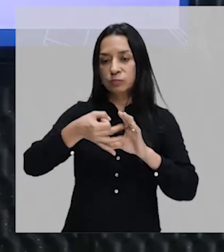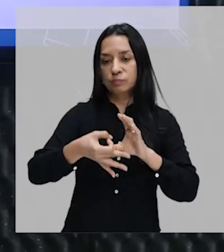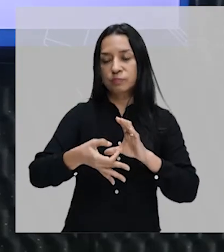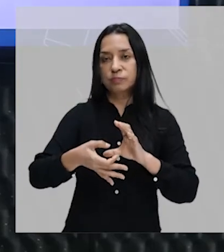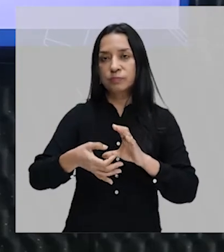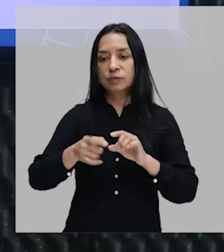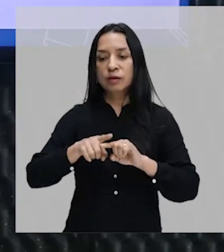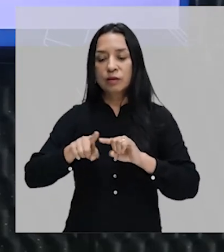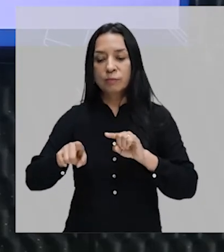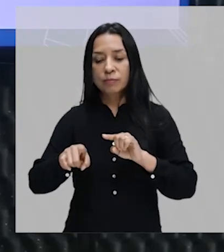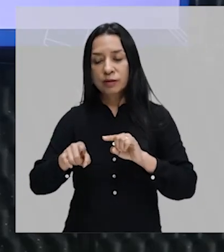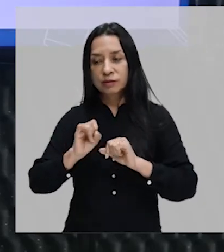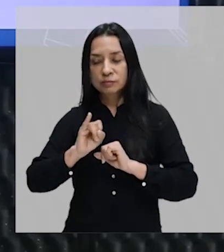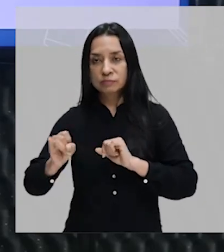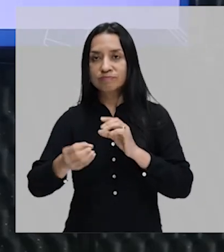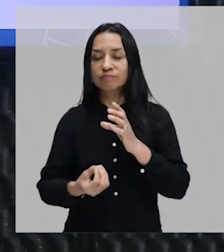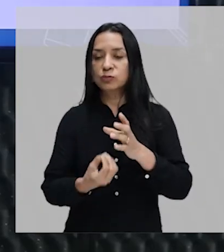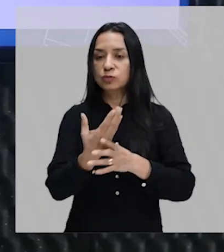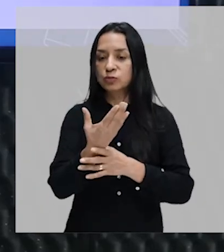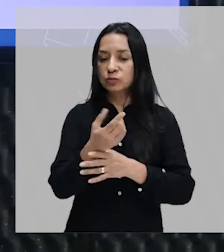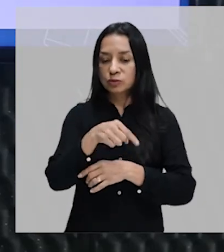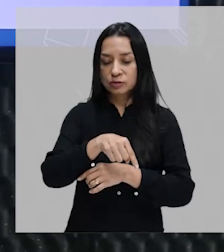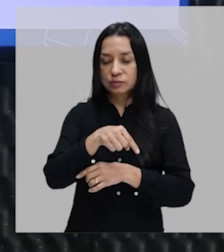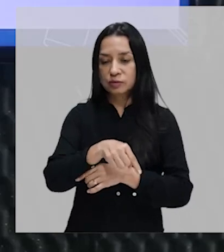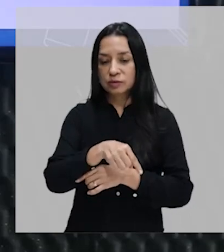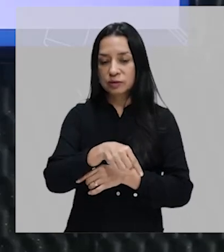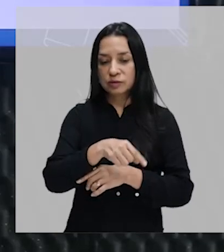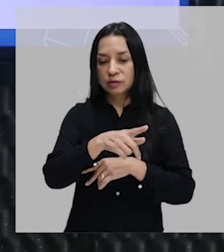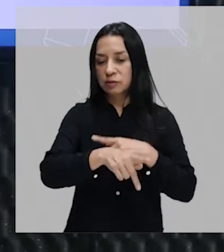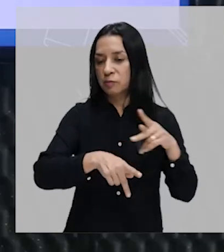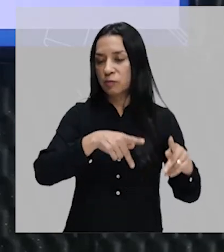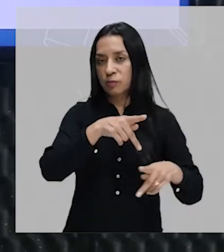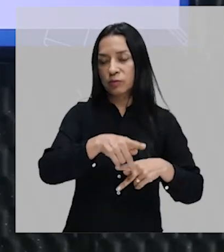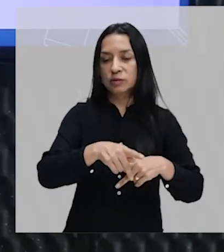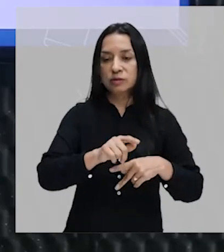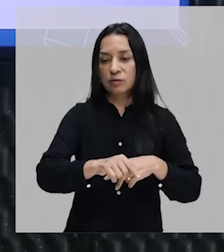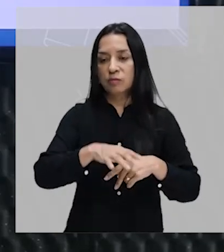essa característica que surgir na população, ela for ruim,